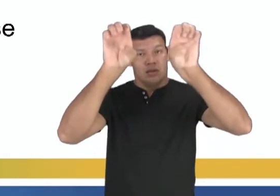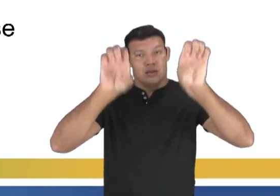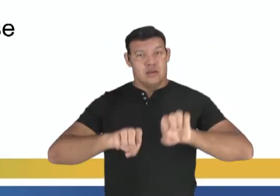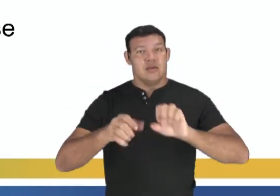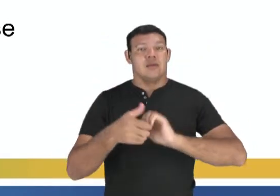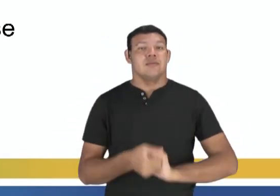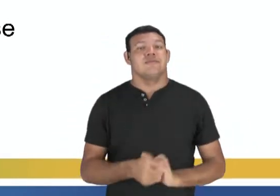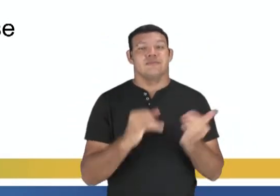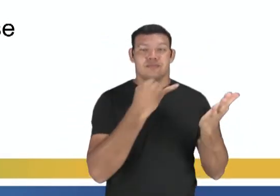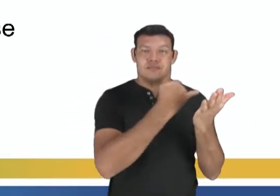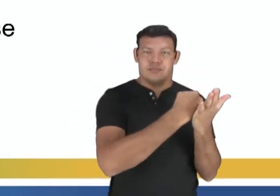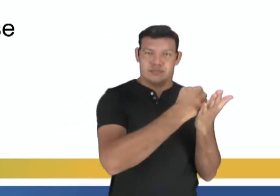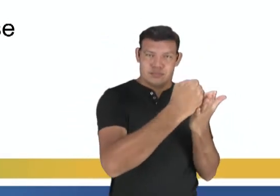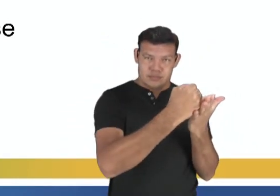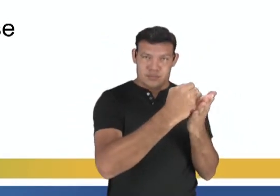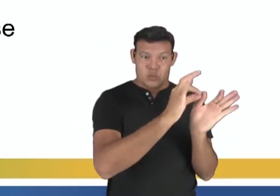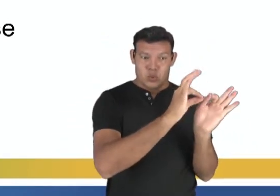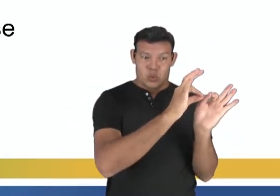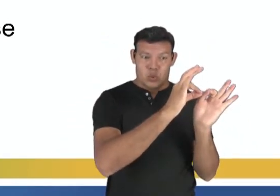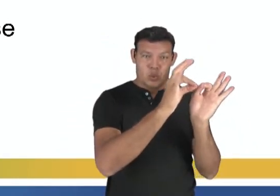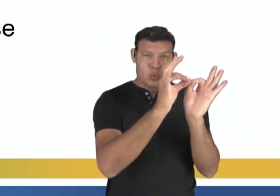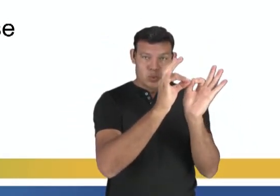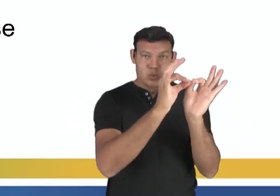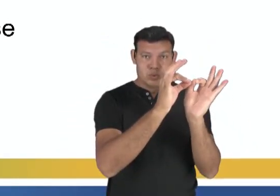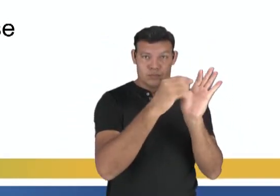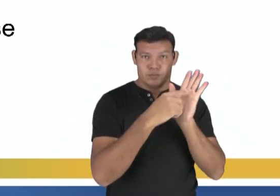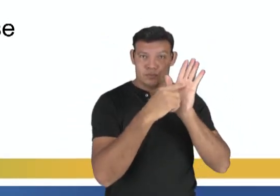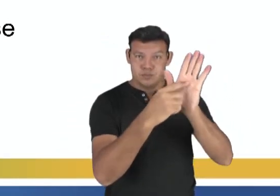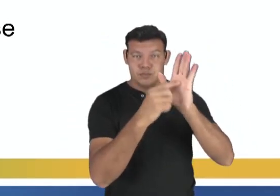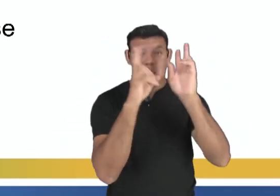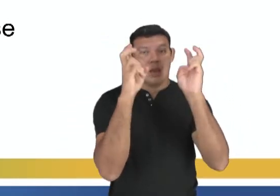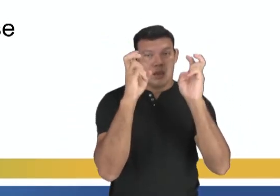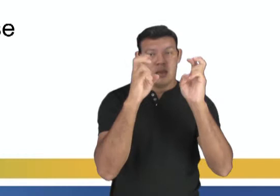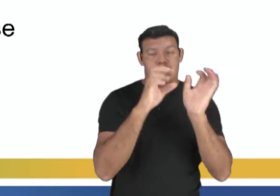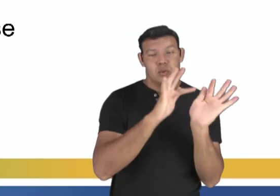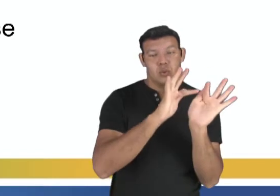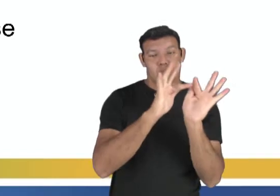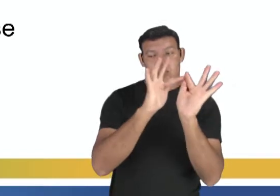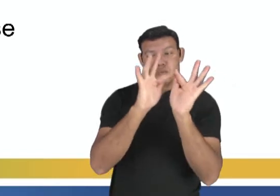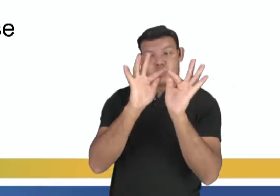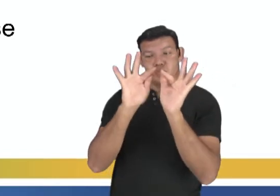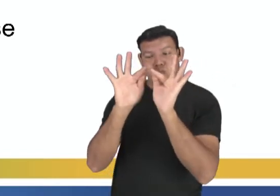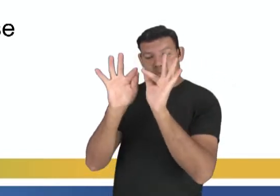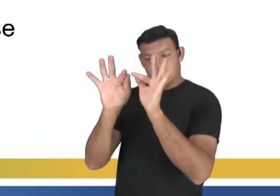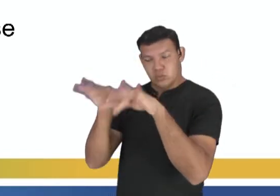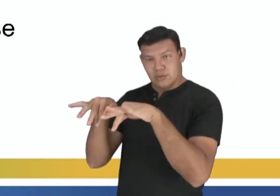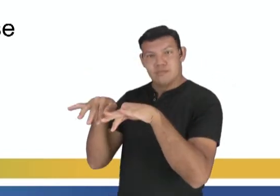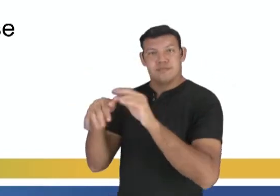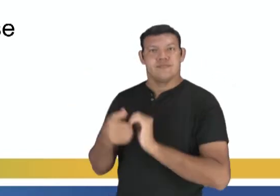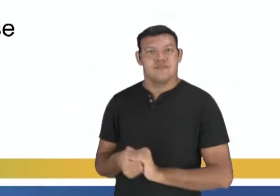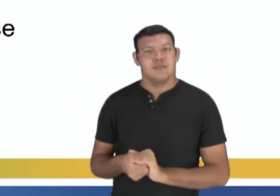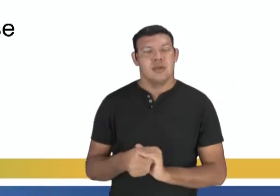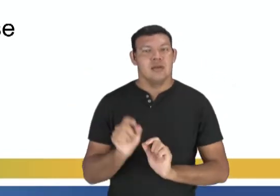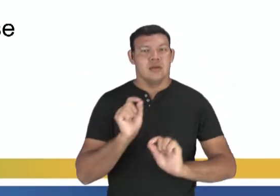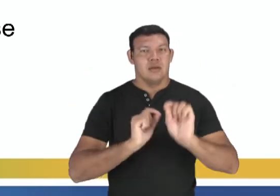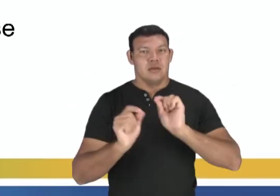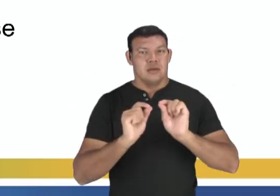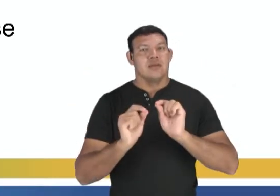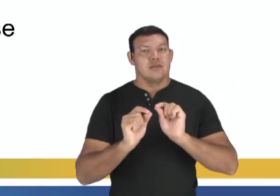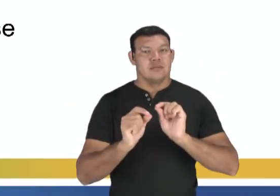A introdução, como eu já disse, que é a apresentação do assunto, e o encaminhamento, que vai ser o quê?